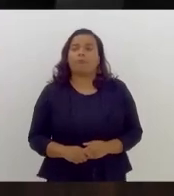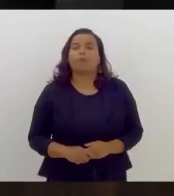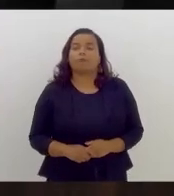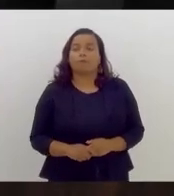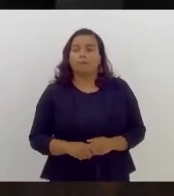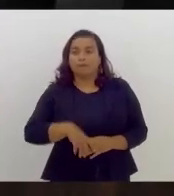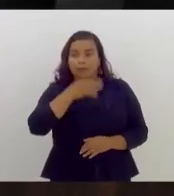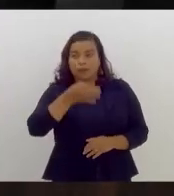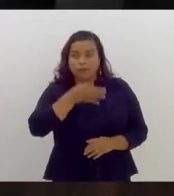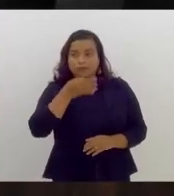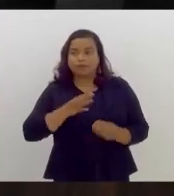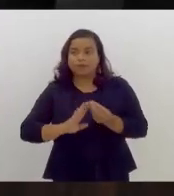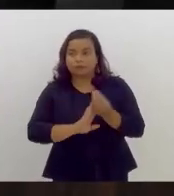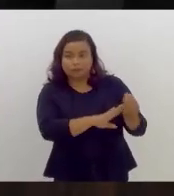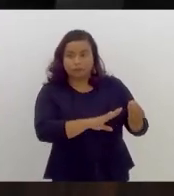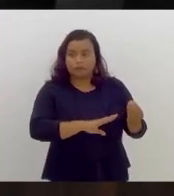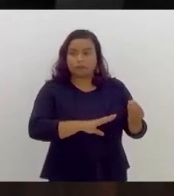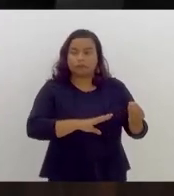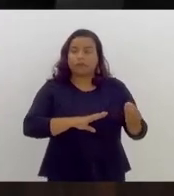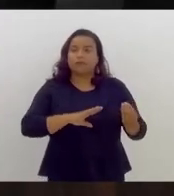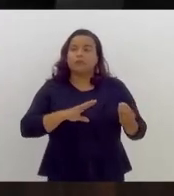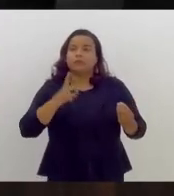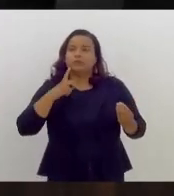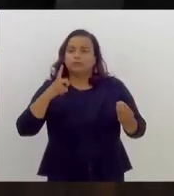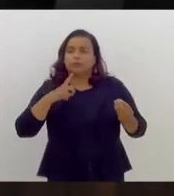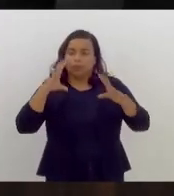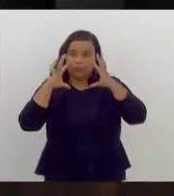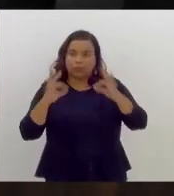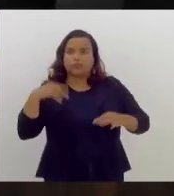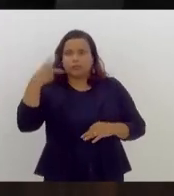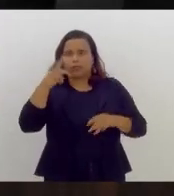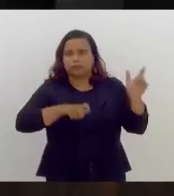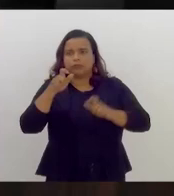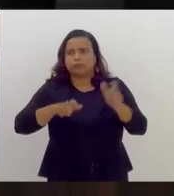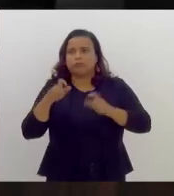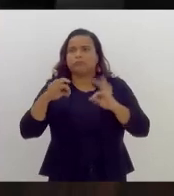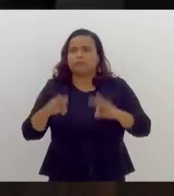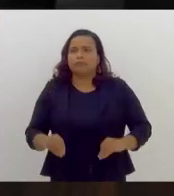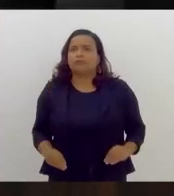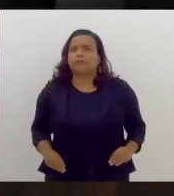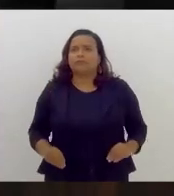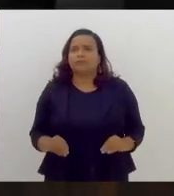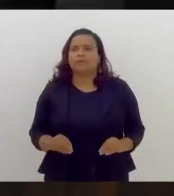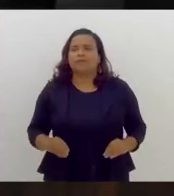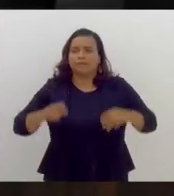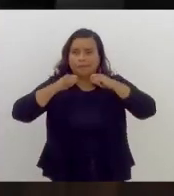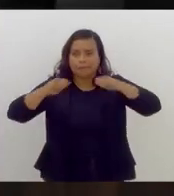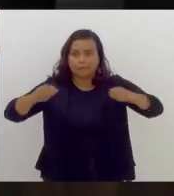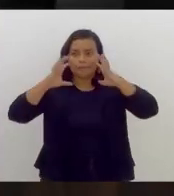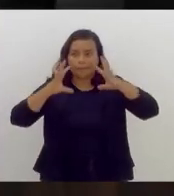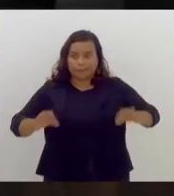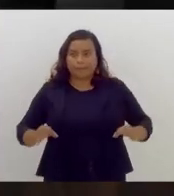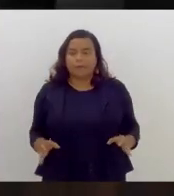Comparecer pela rejeição, atenção, senhores parlamentares, atenção, assessoria.